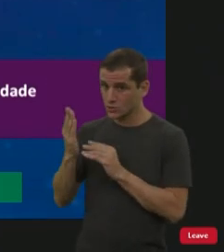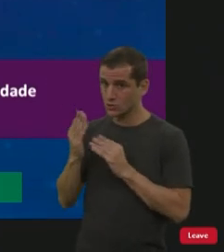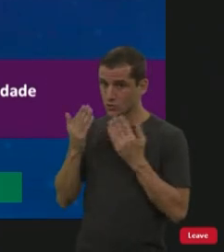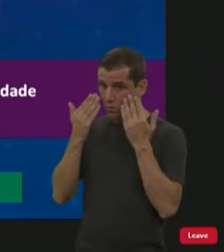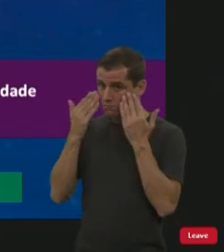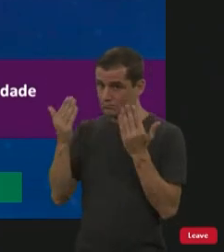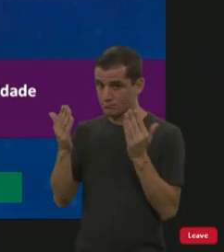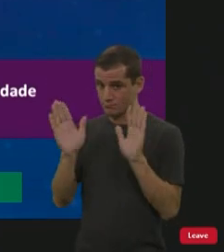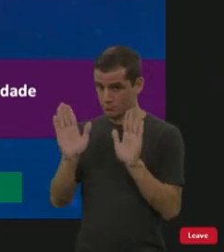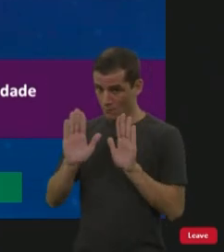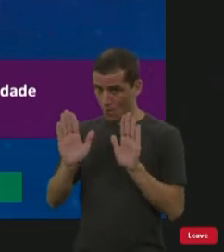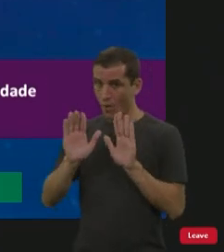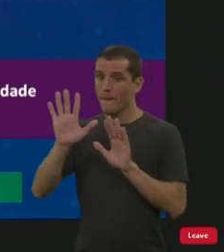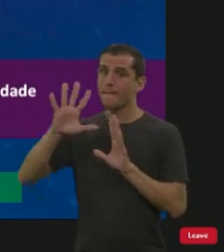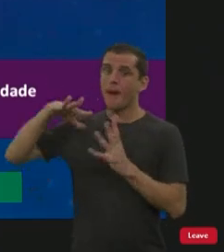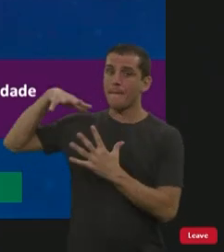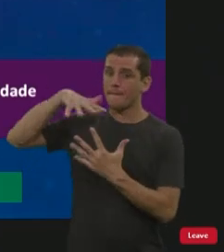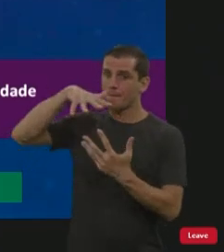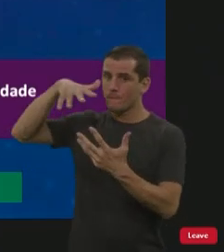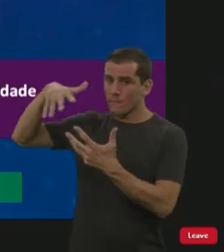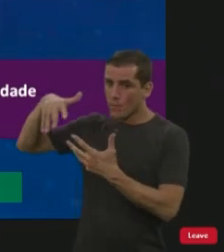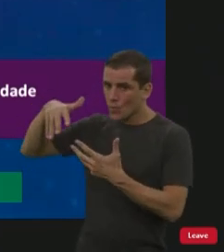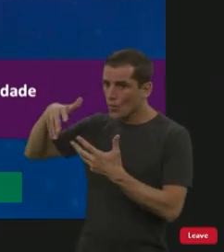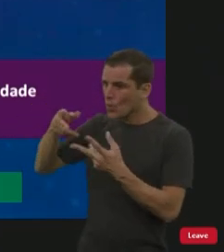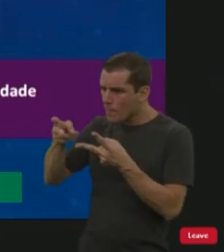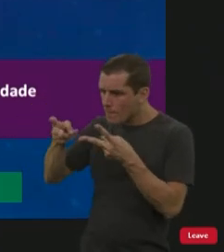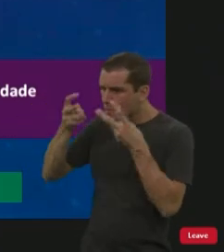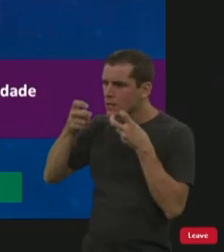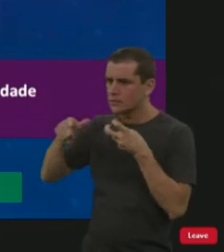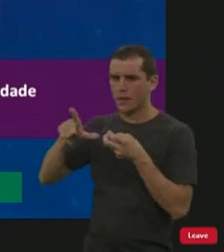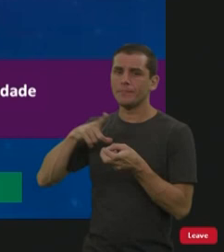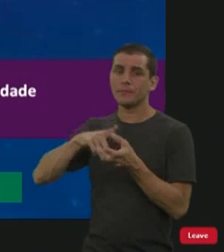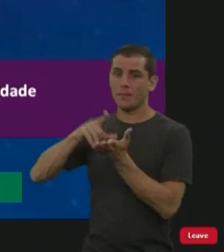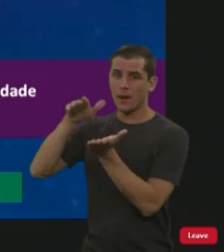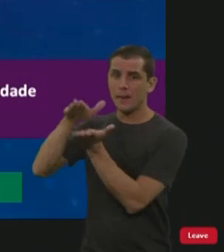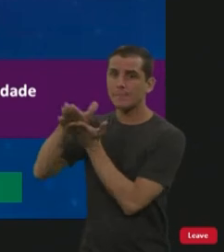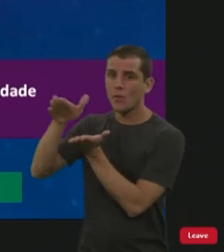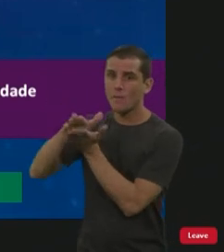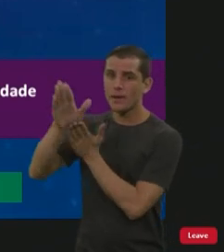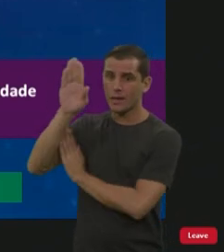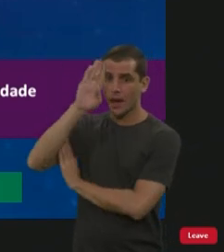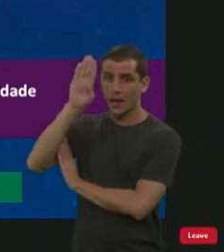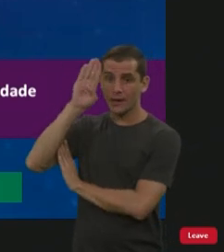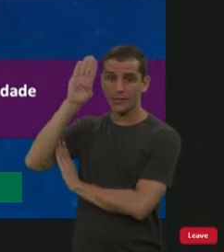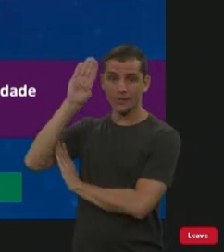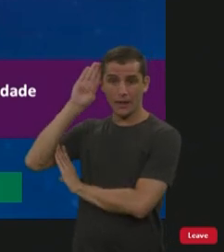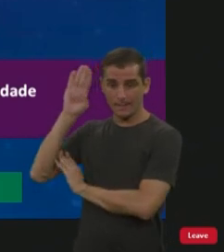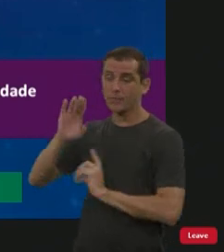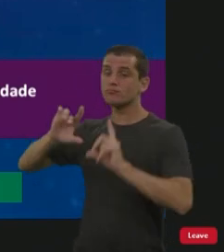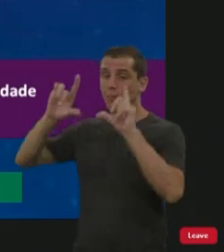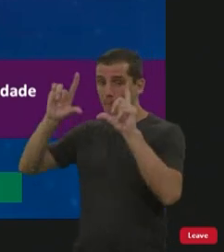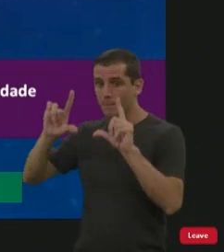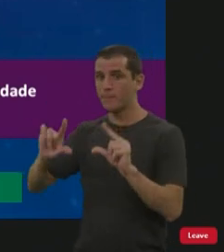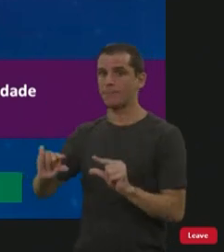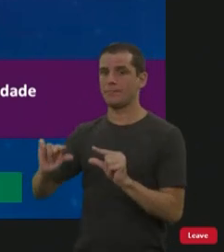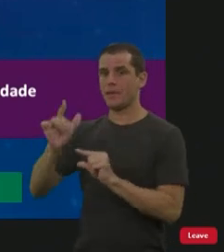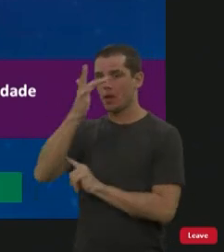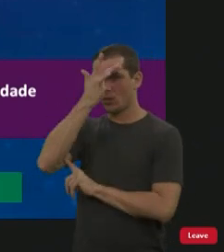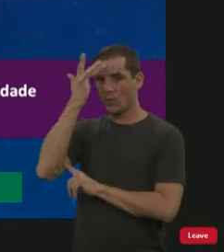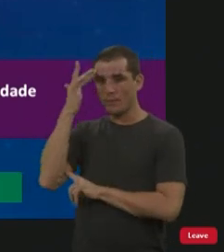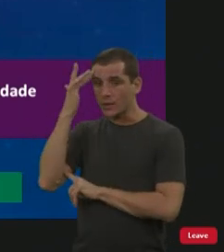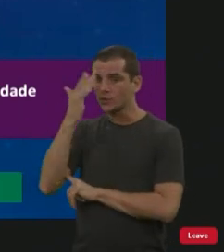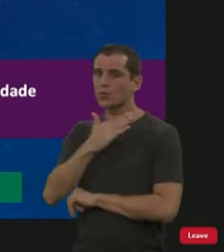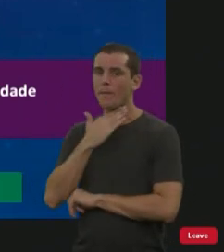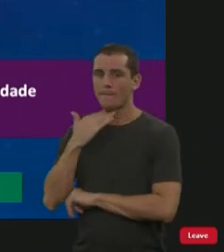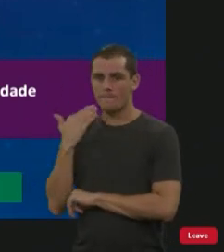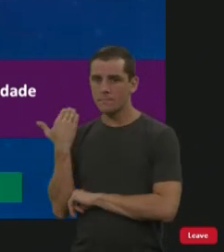do mundo, o que a gente tem de dados de literatura, é que a taxa de mortalidade cai substancialmente